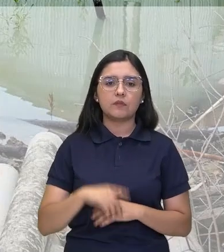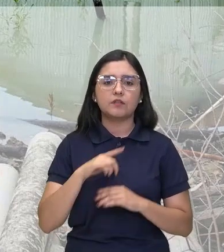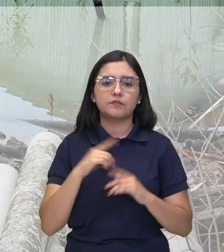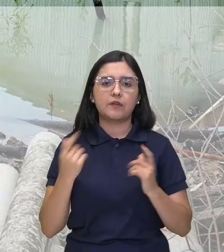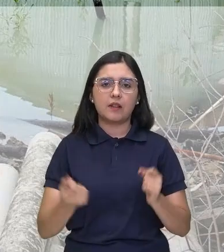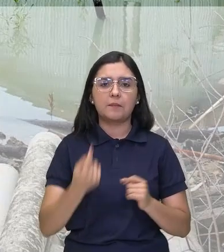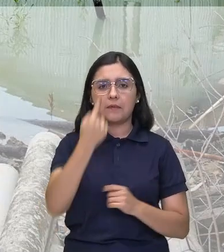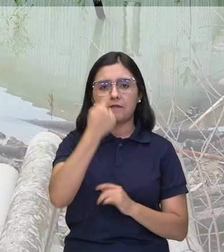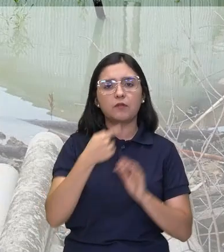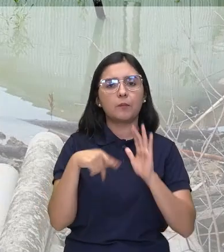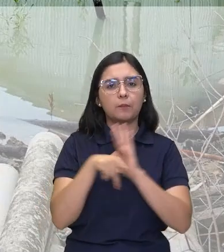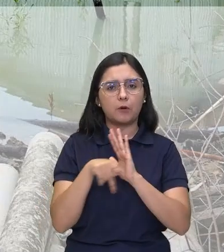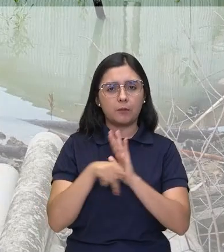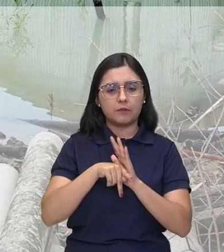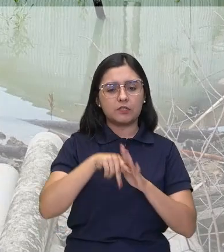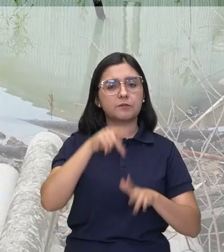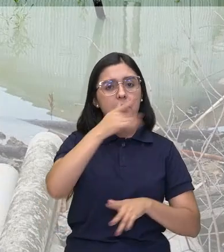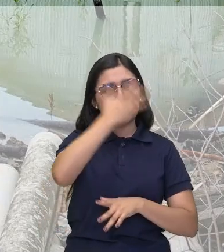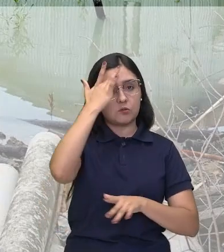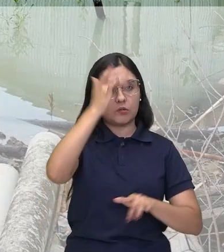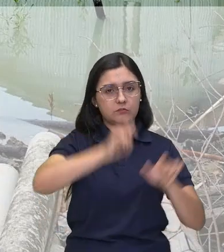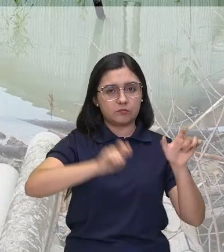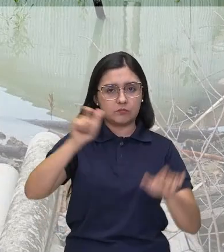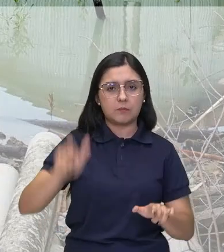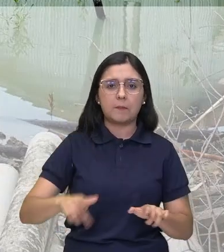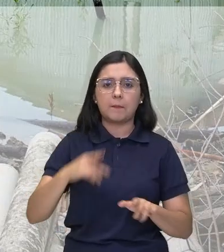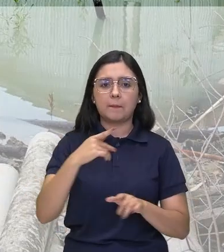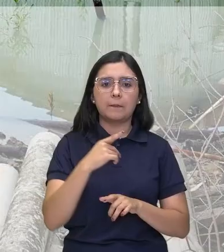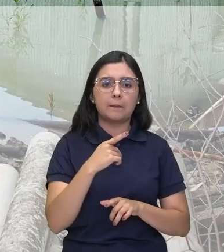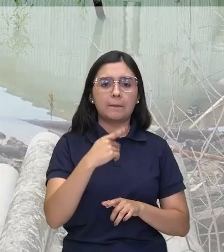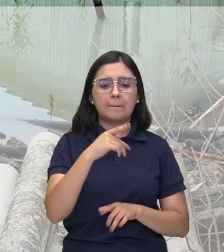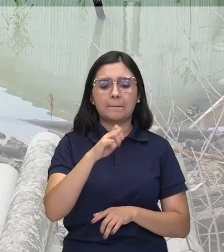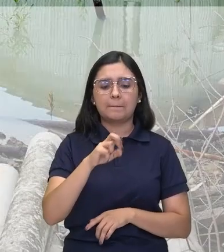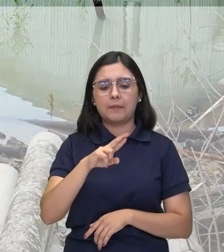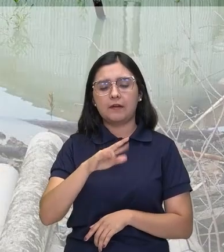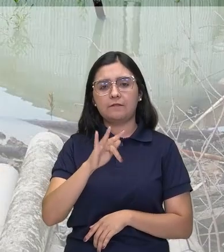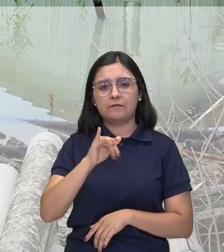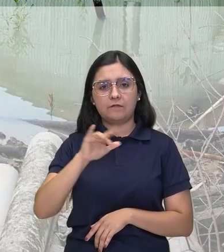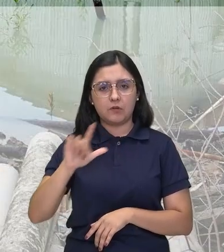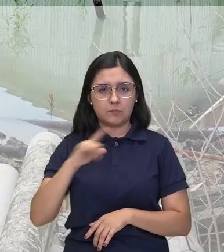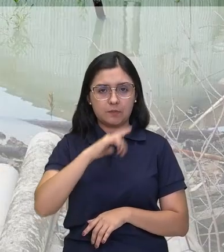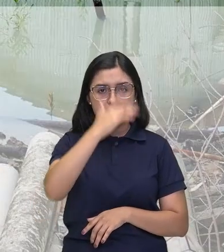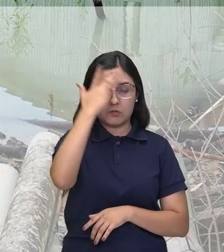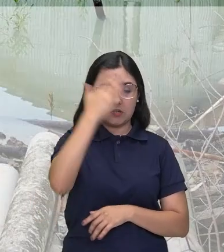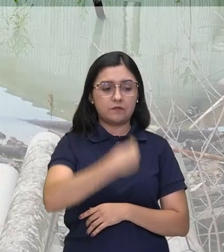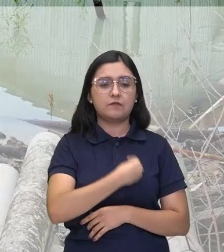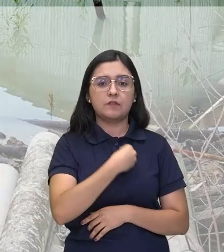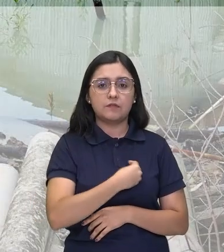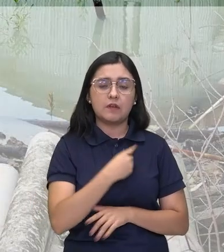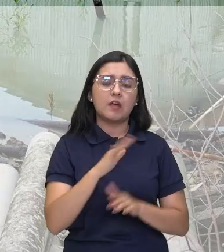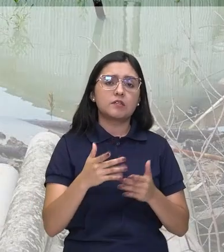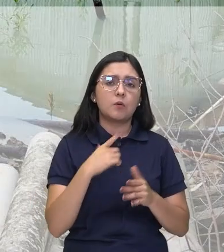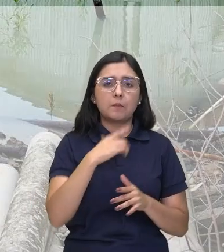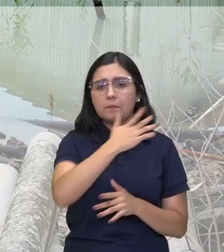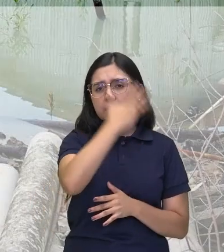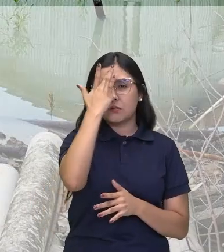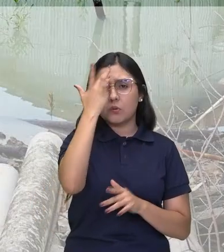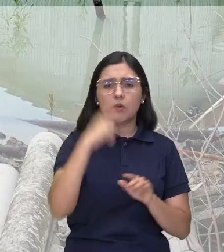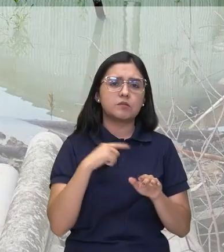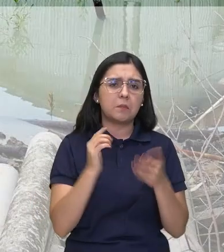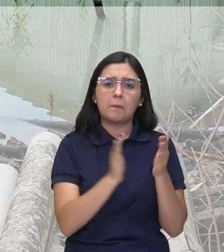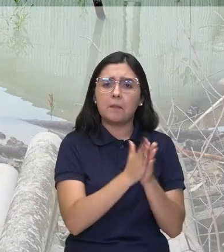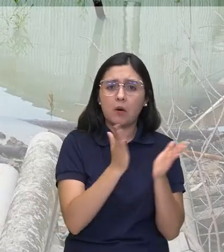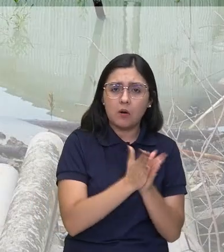das pessoas, geralmente, perfil étnico de pessoas que vivem aqui são pessoas de baixa renda, pessoas